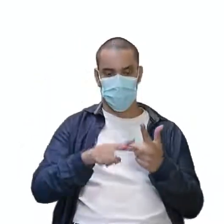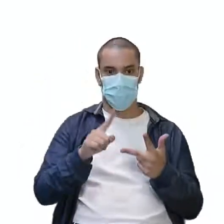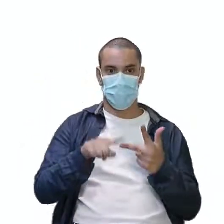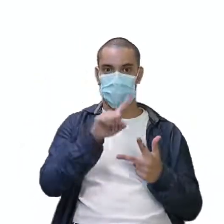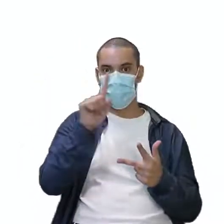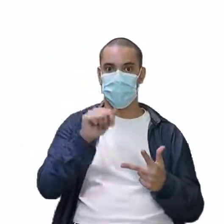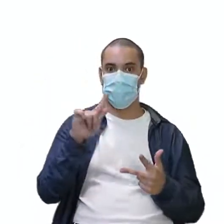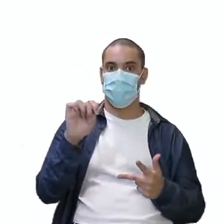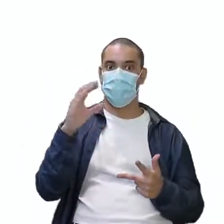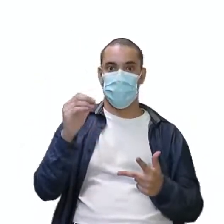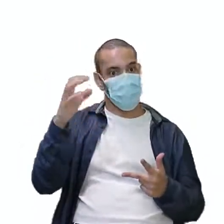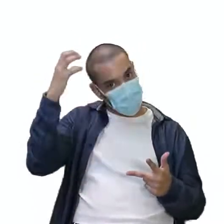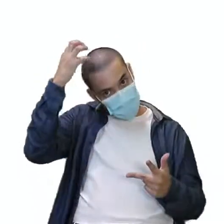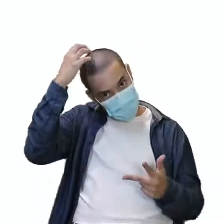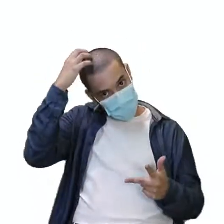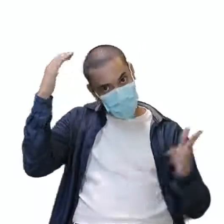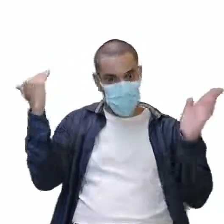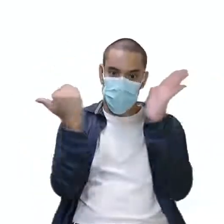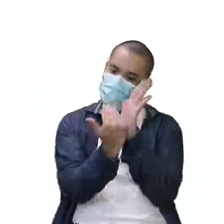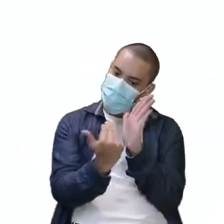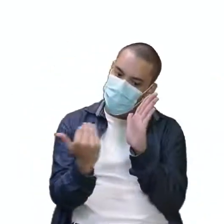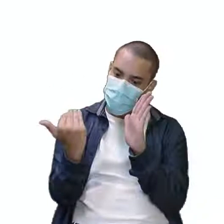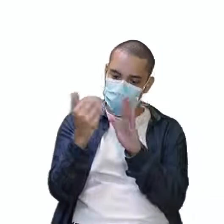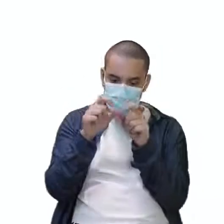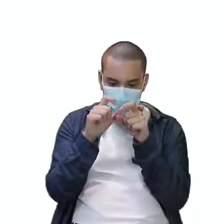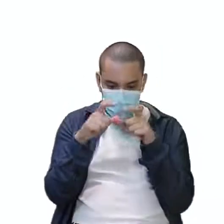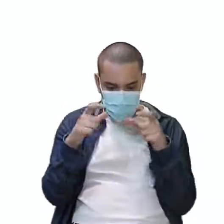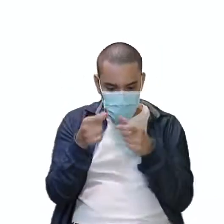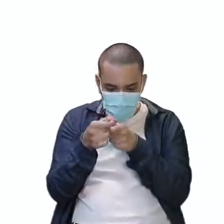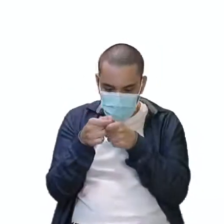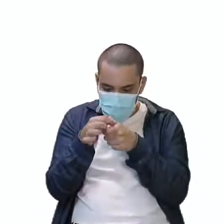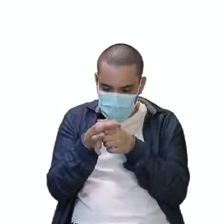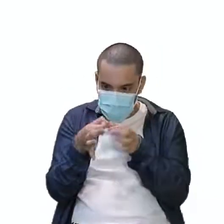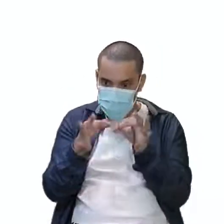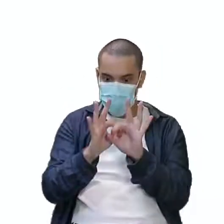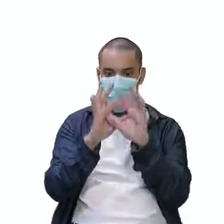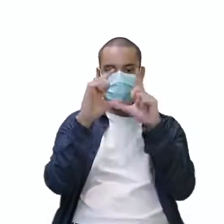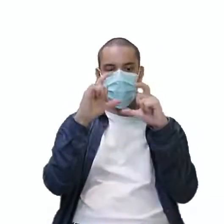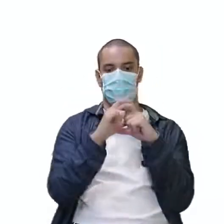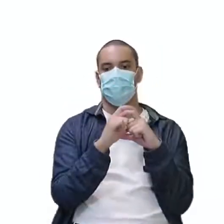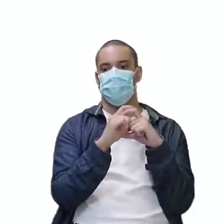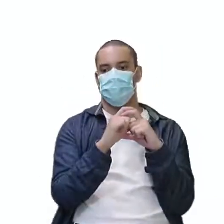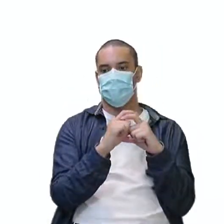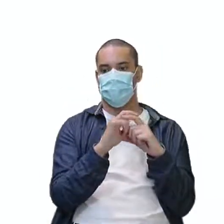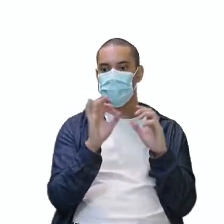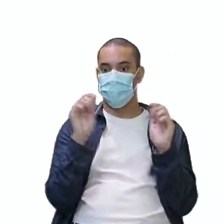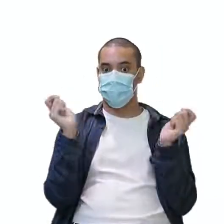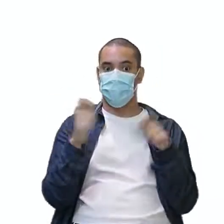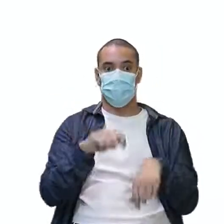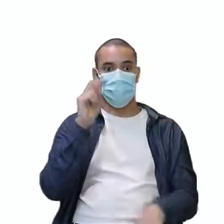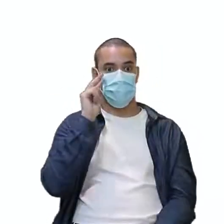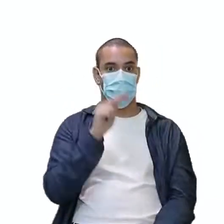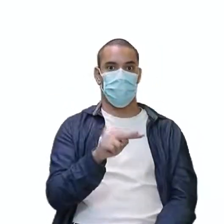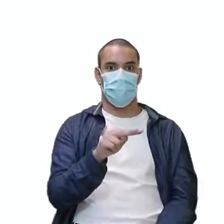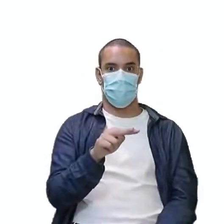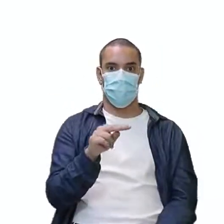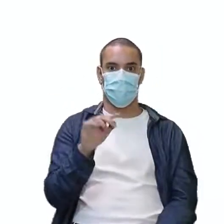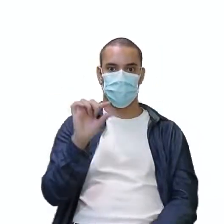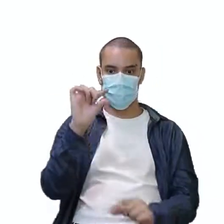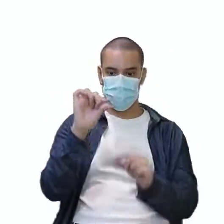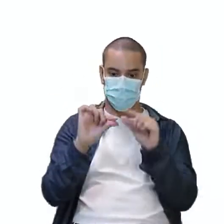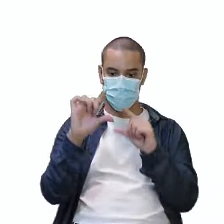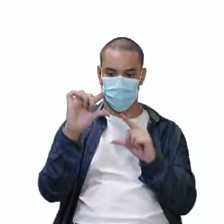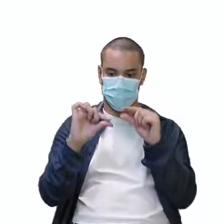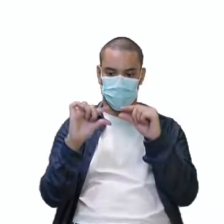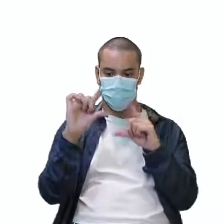rainha é muito maior. Visivelmente, a gente consegue perceber essa diferença quando ela está ali entre as operárias,